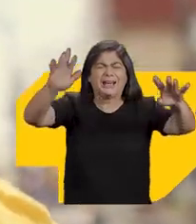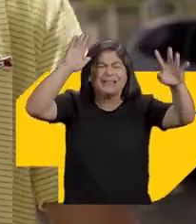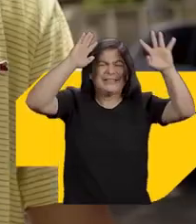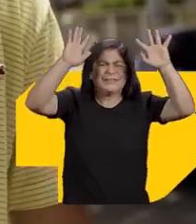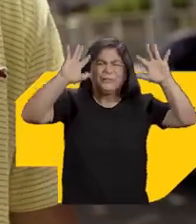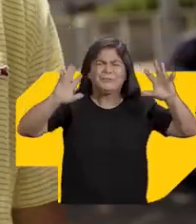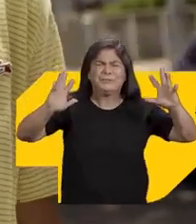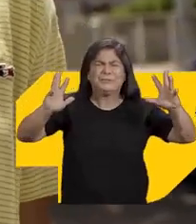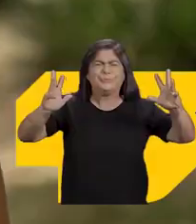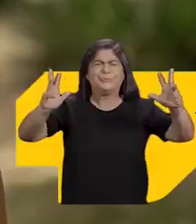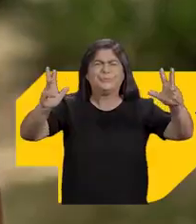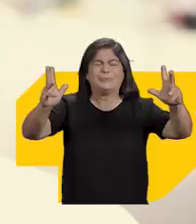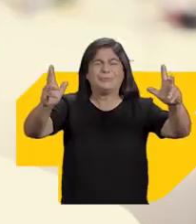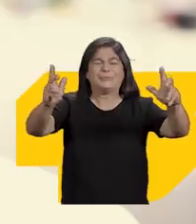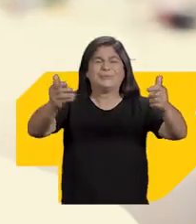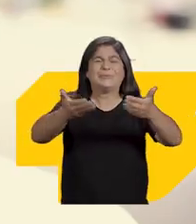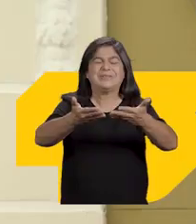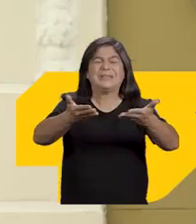muitas outras.